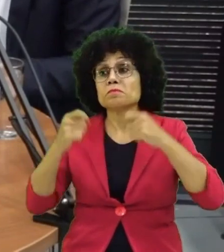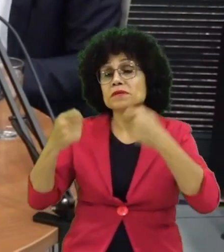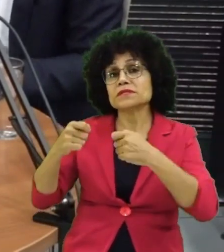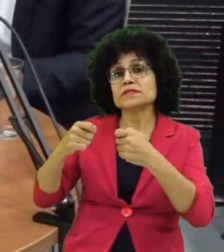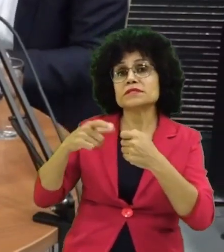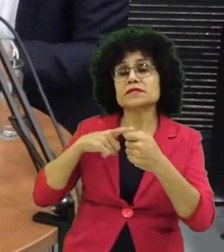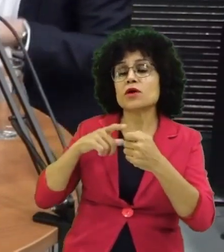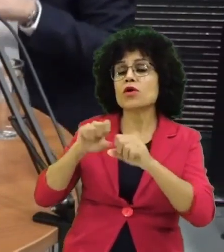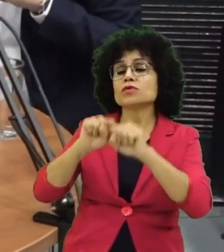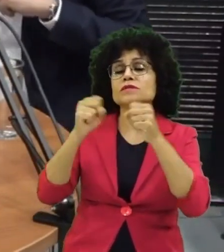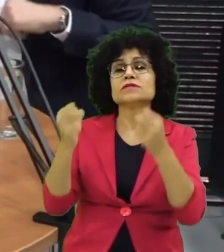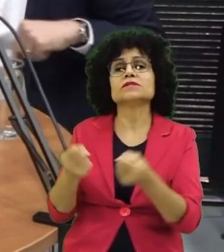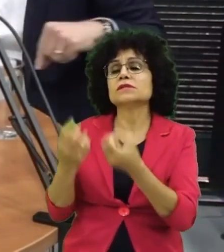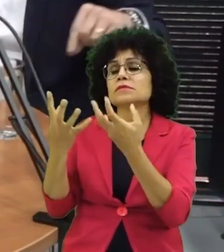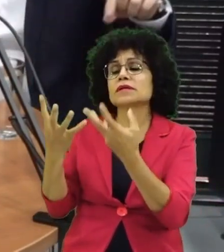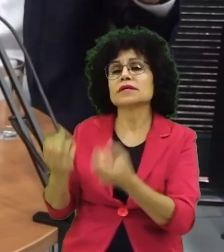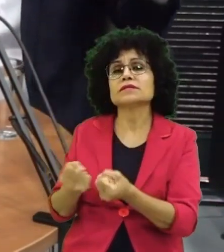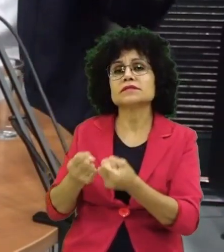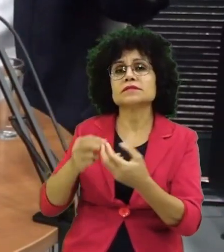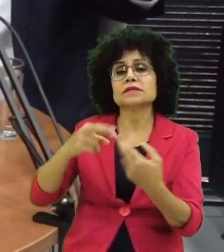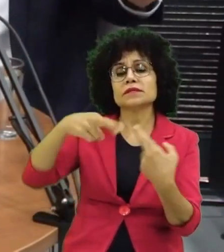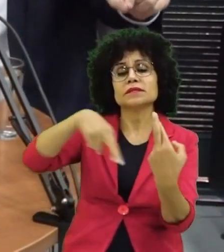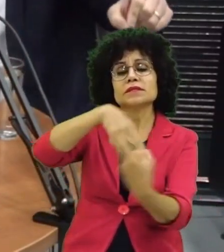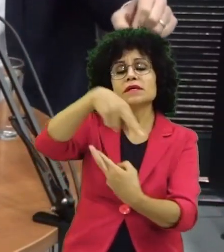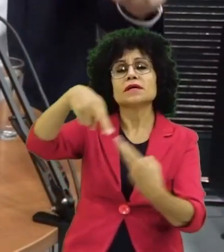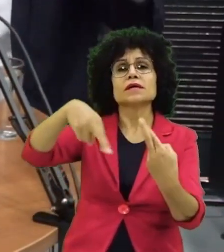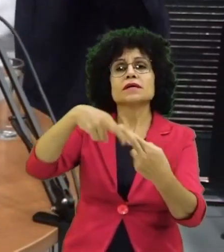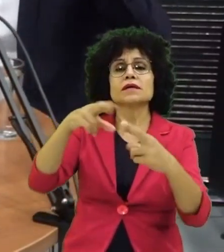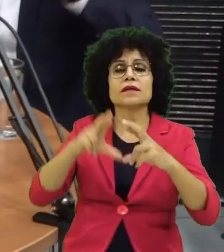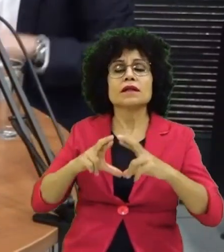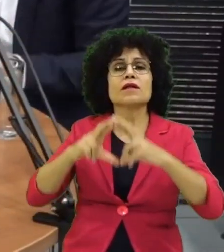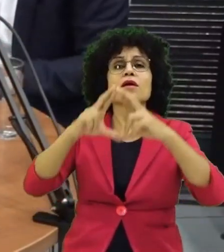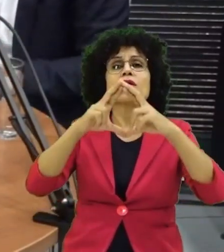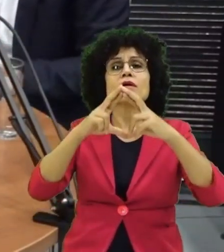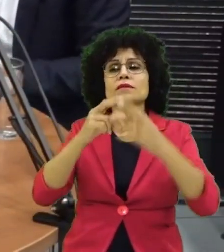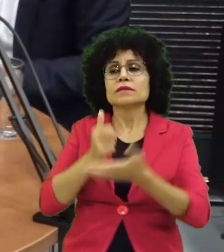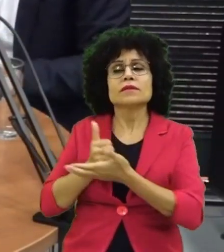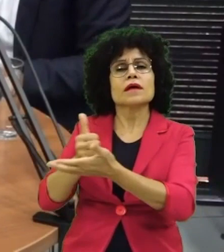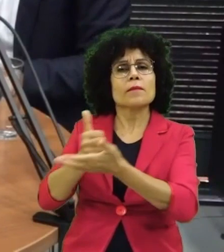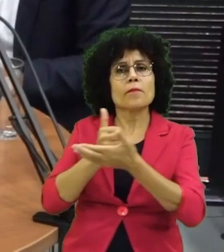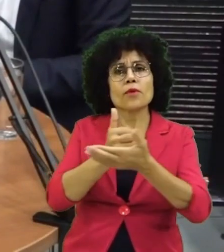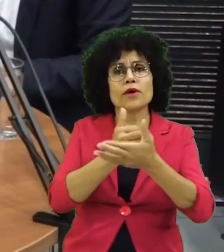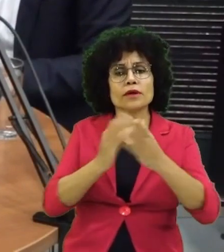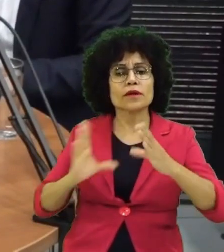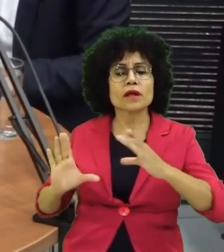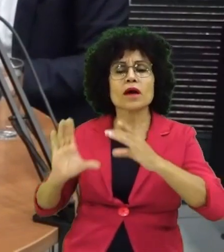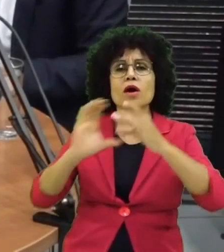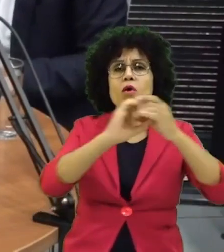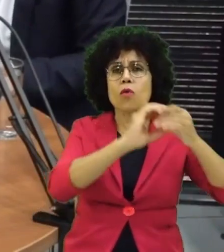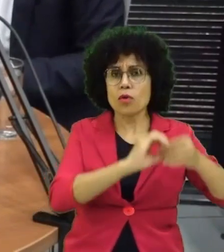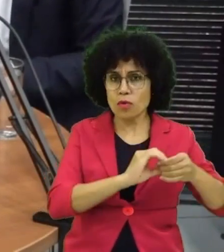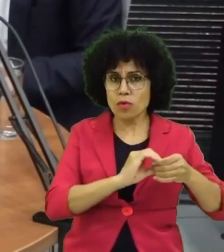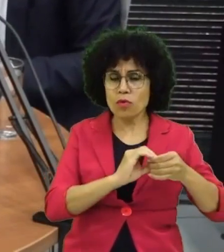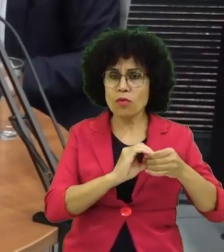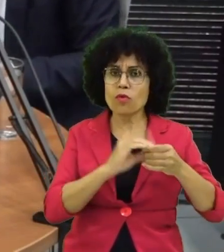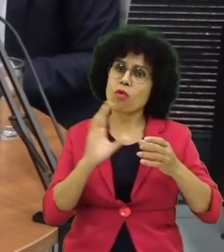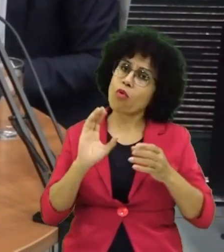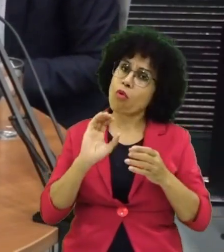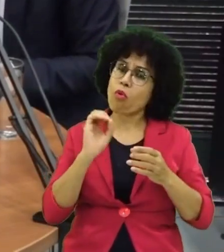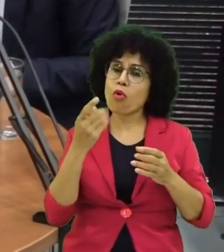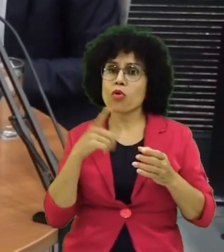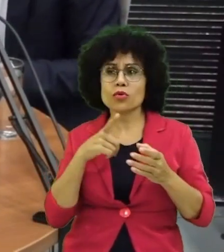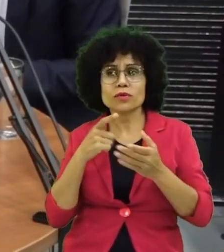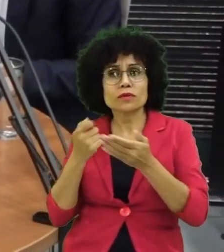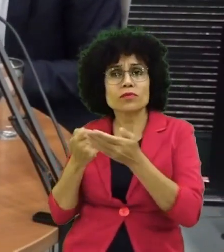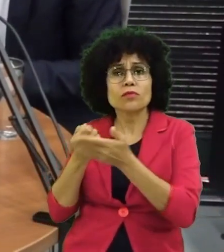aderindo. Bacana. Ou seja, ela tá fomentando alguma cooperativa aqui no estado? Ou ela está comprando créditos de